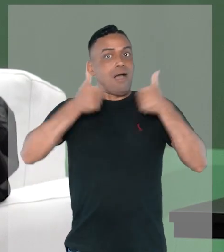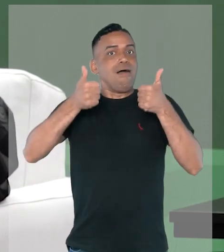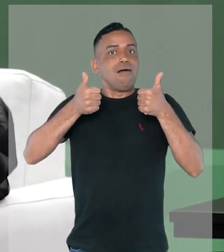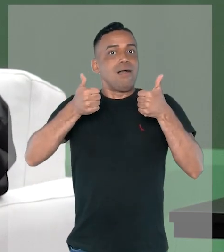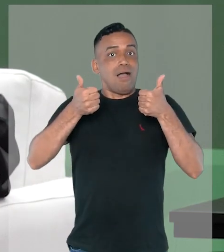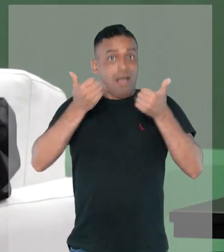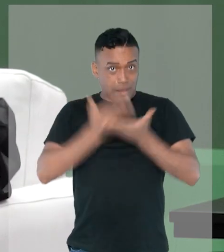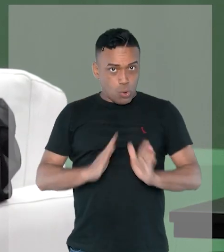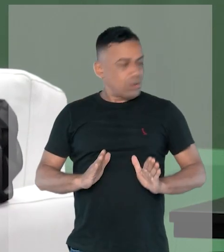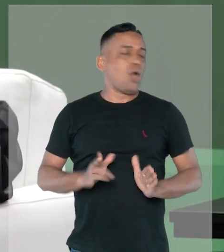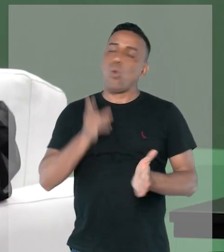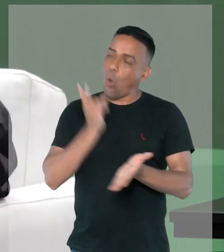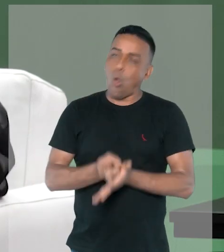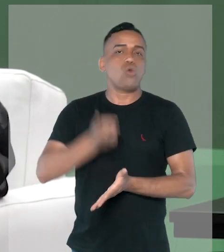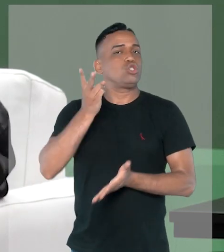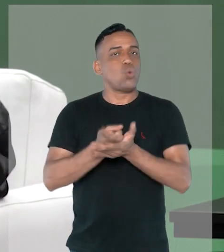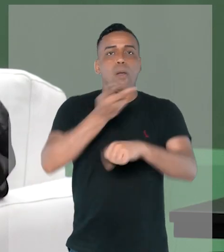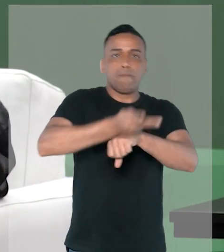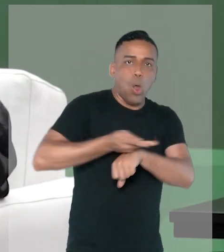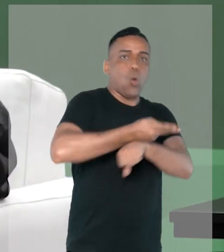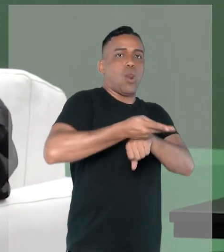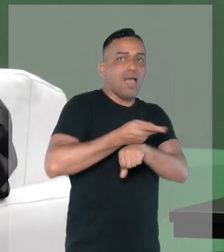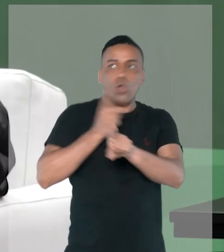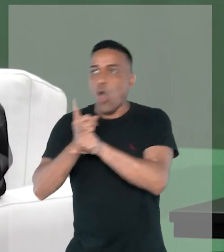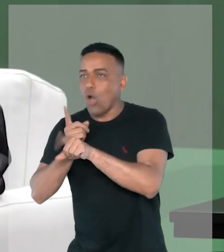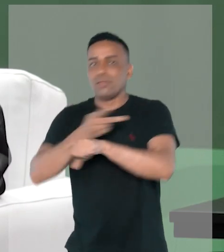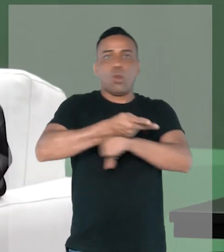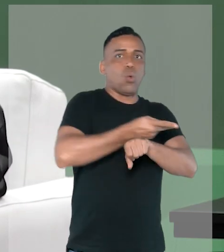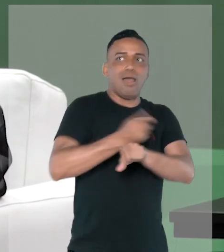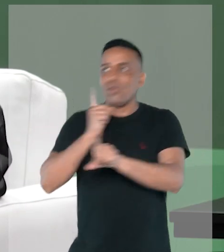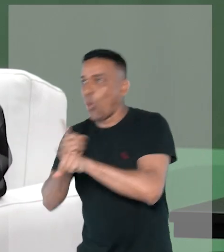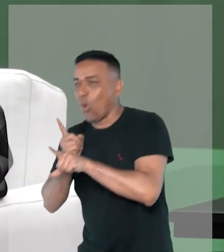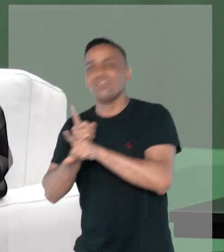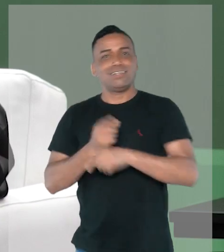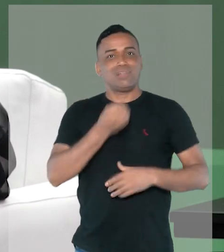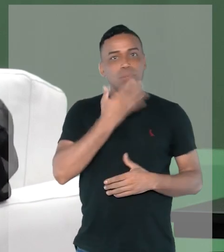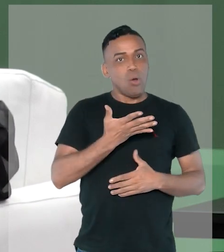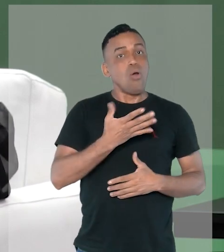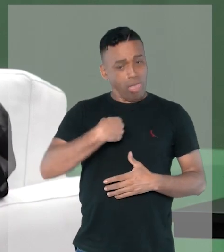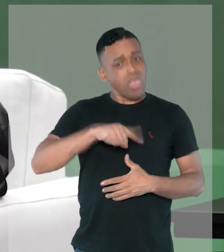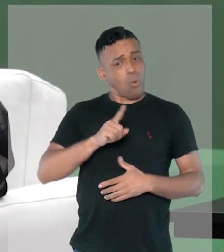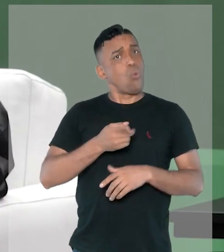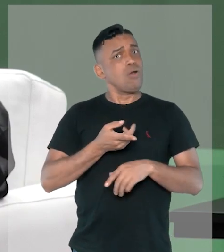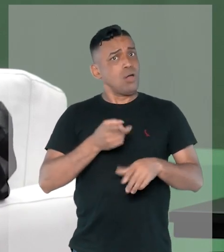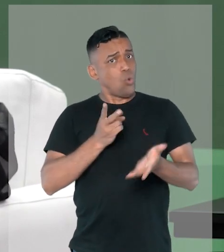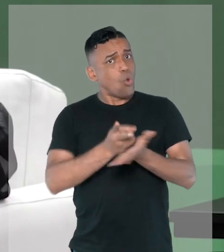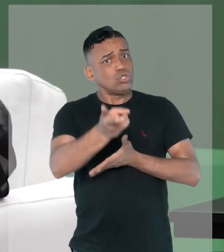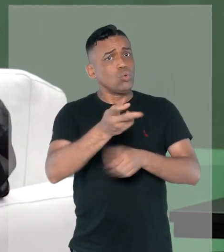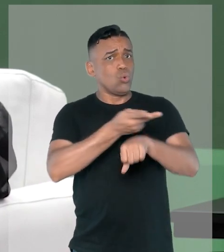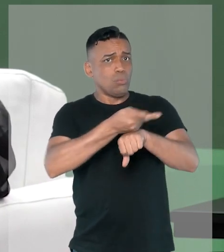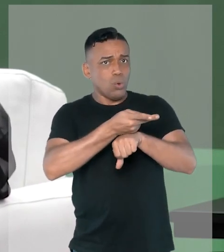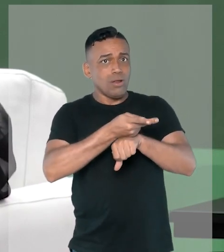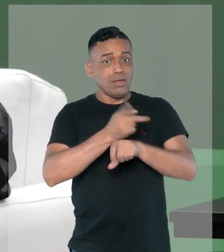acaba. É um contínuo. Por isso é bom o que você disse. Ainda estou à procura. Eu